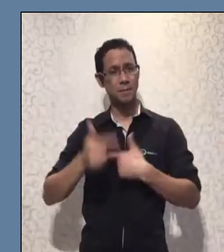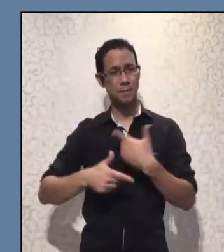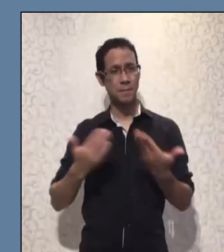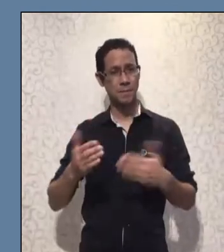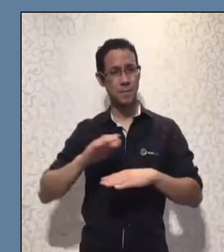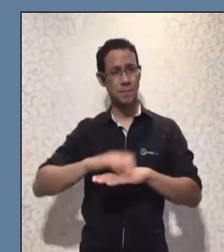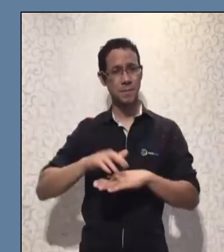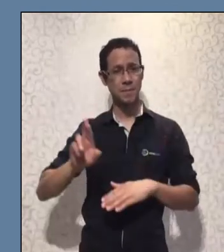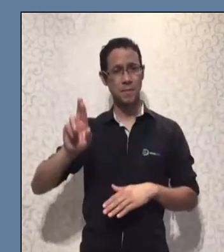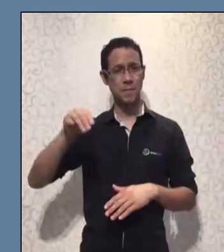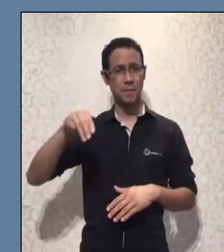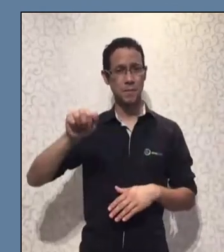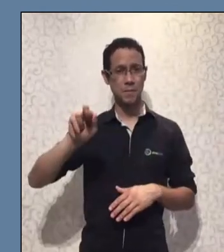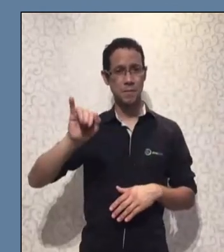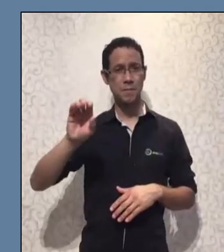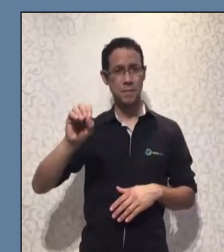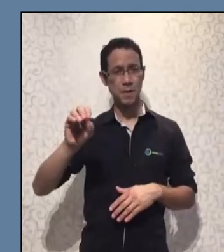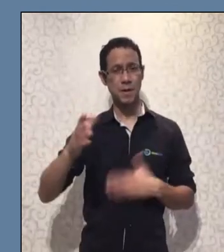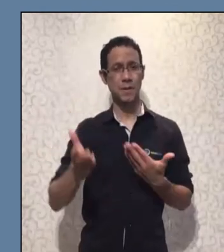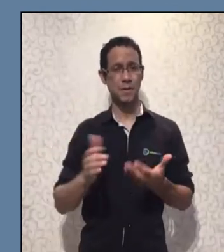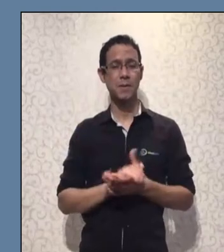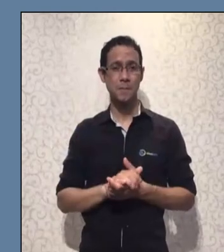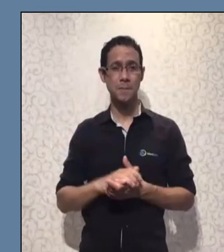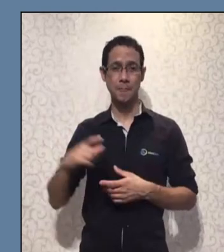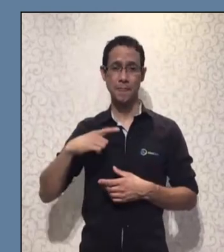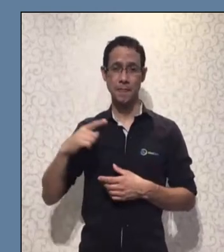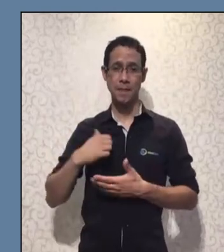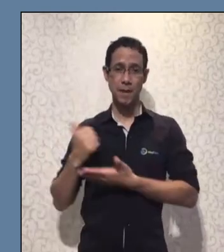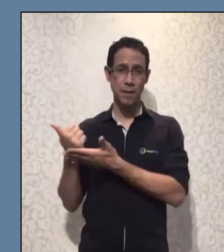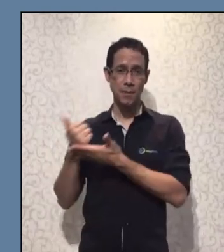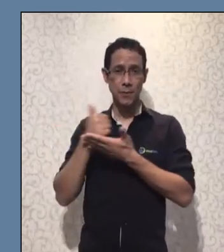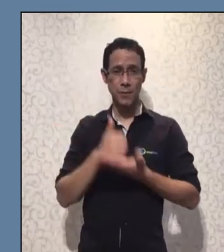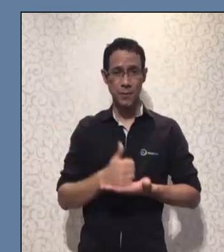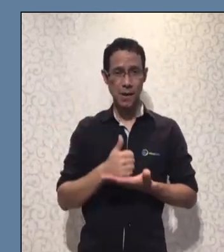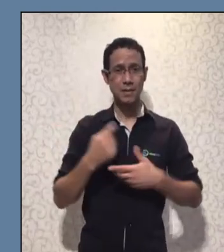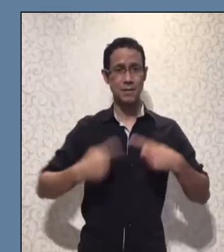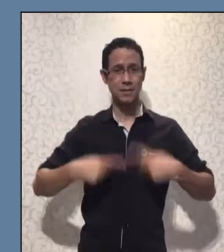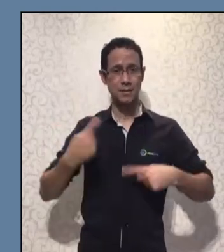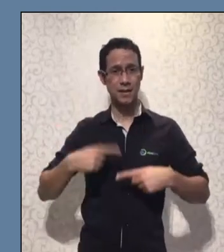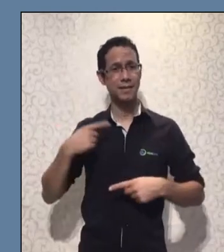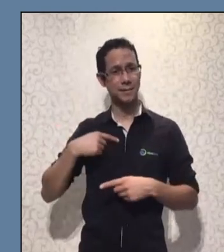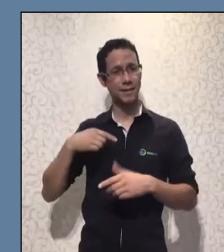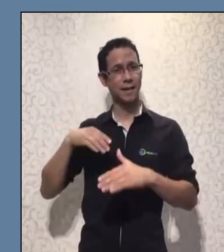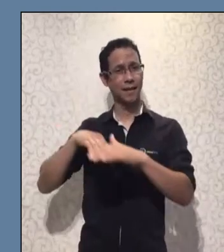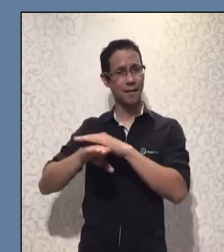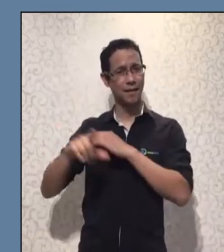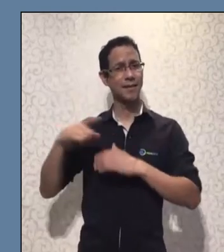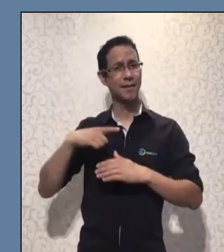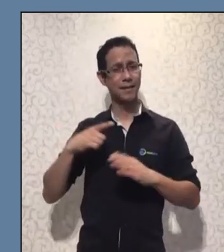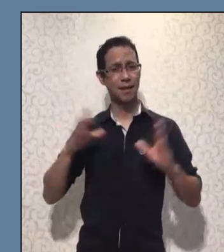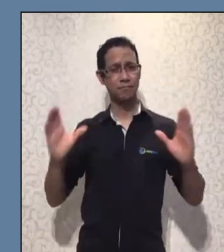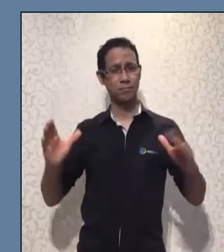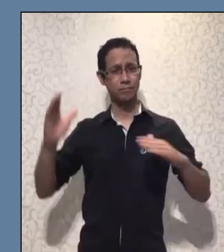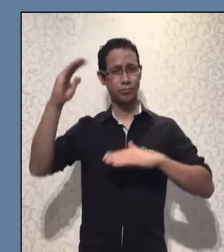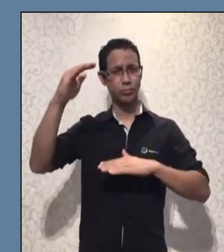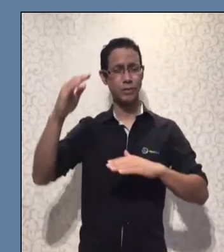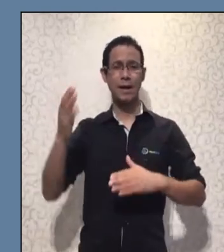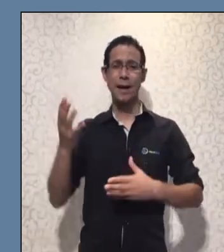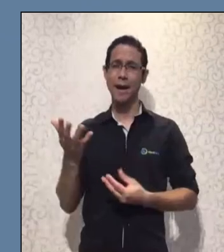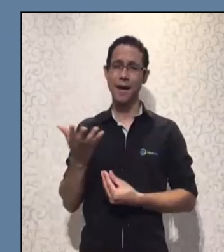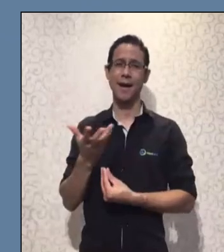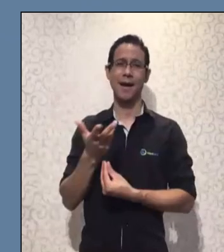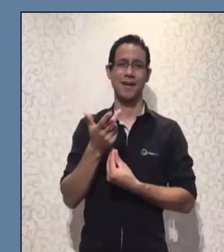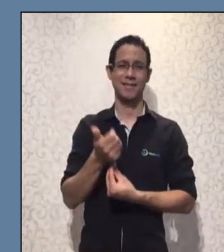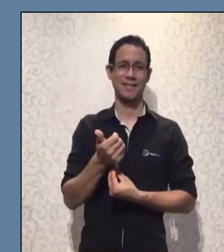eu acredito, a discussão de que ali nós temos obras de arte, né, e não janelas para o passado, porque